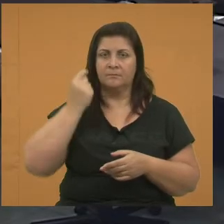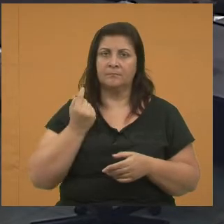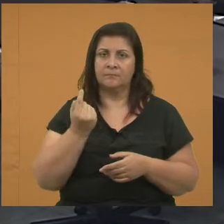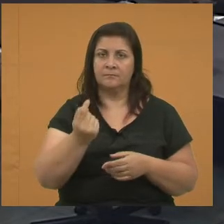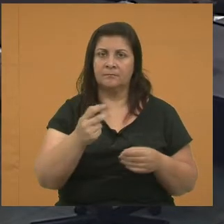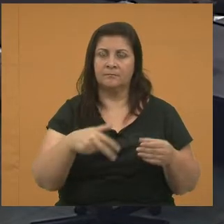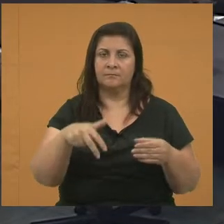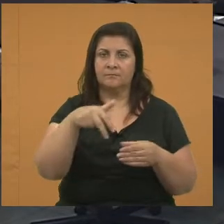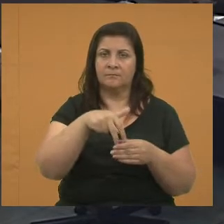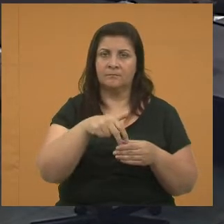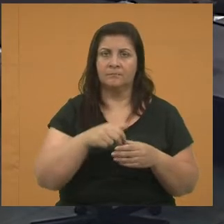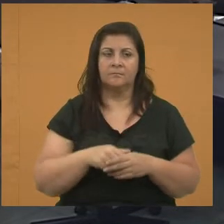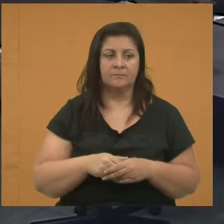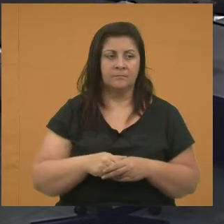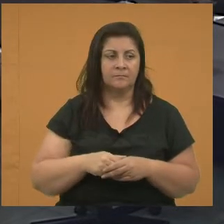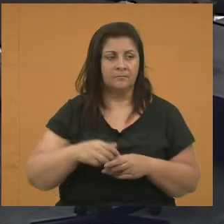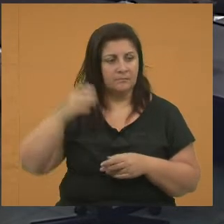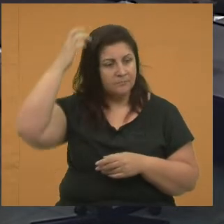palavra.